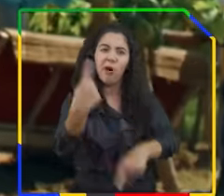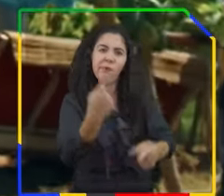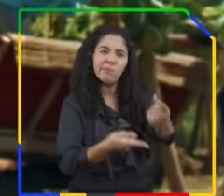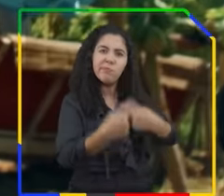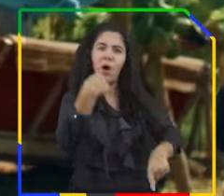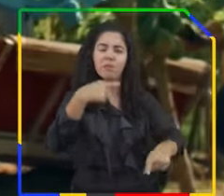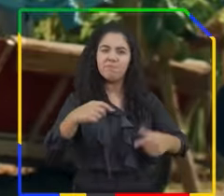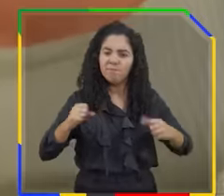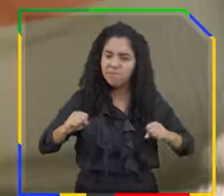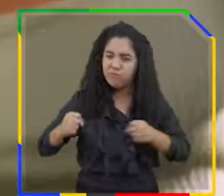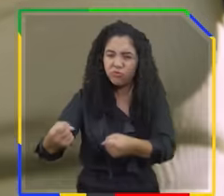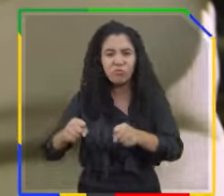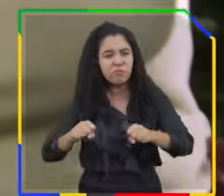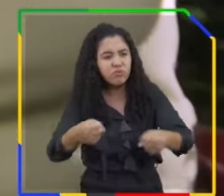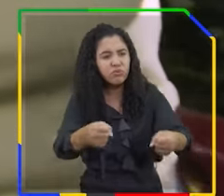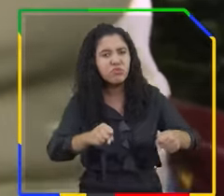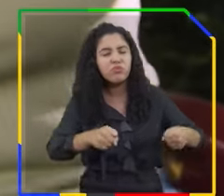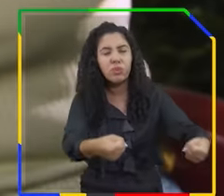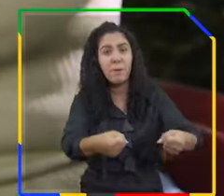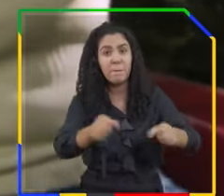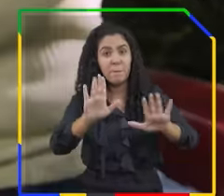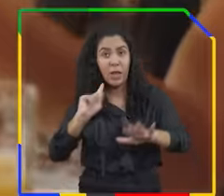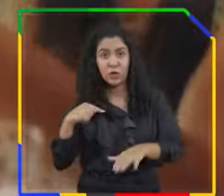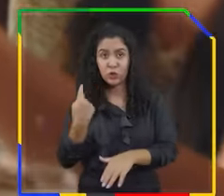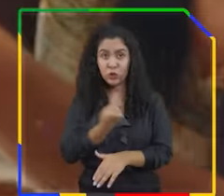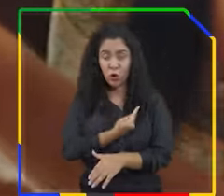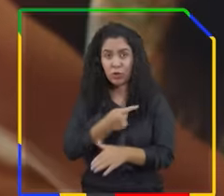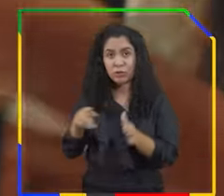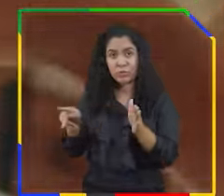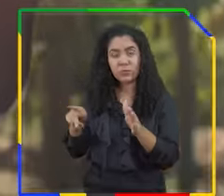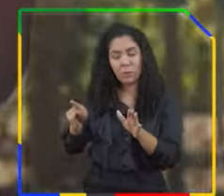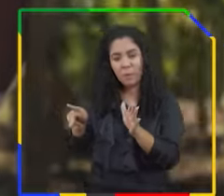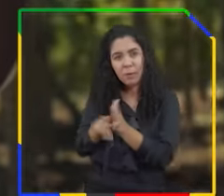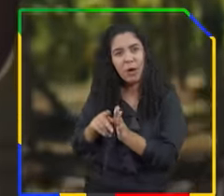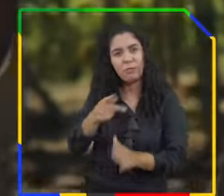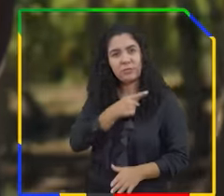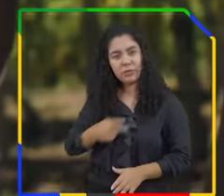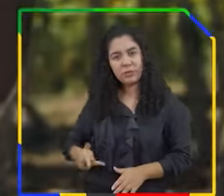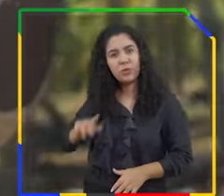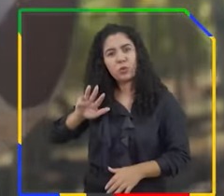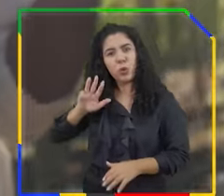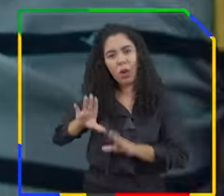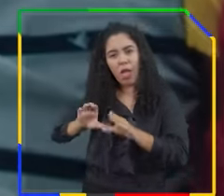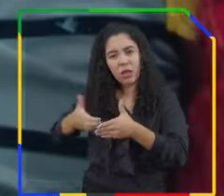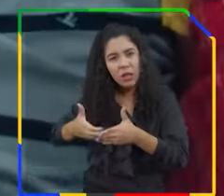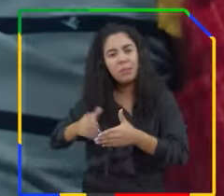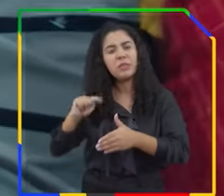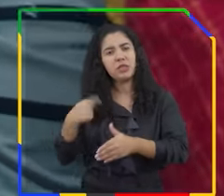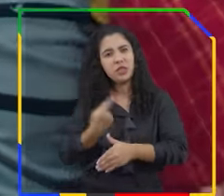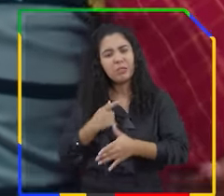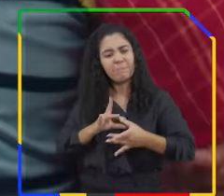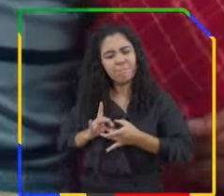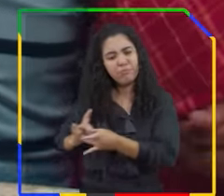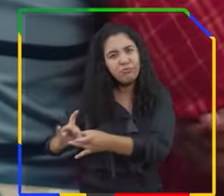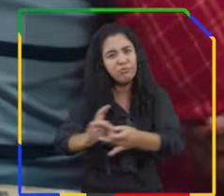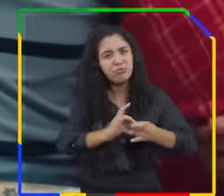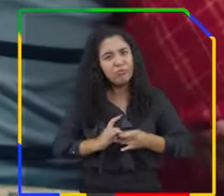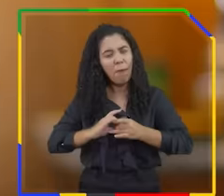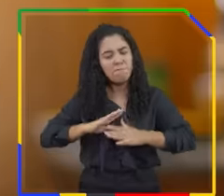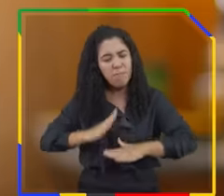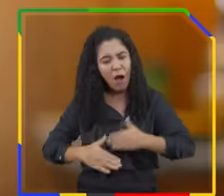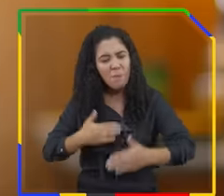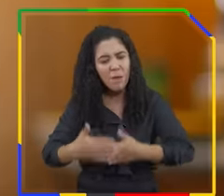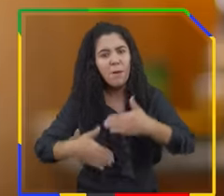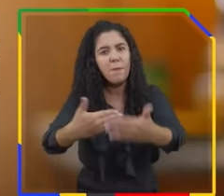empenho e trabalho. Saibam que o governo do presidente Lula é parceiro de cada família brasileira nessa caminhada. Com um